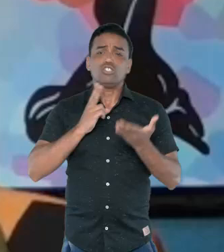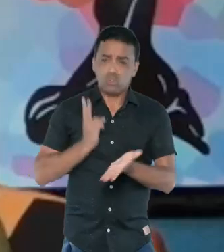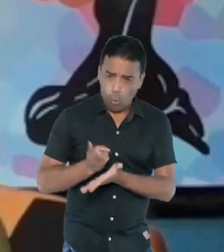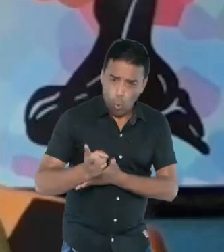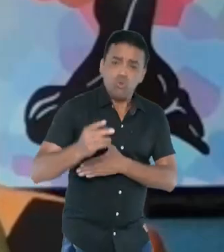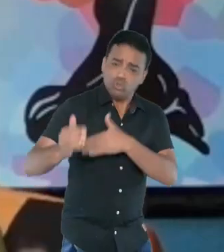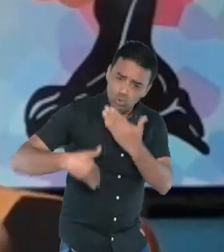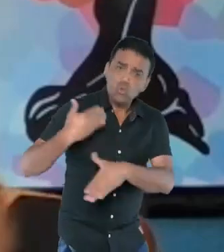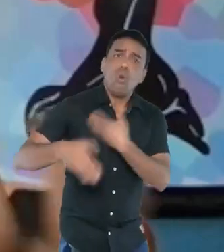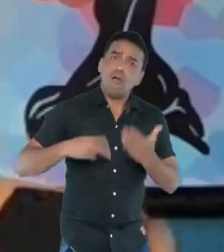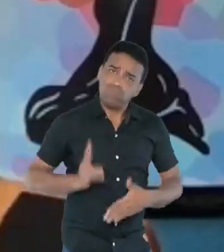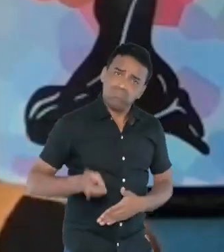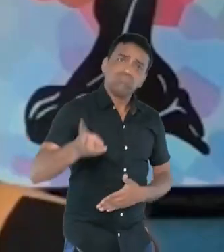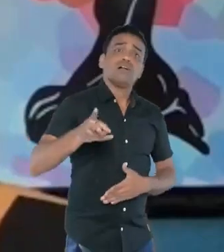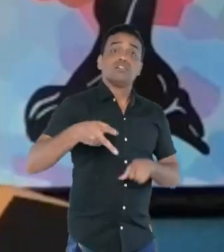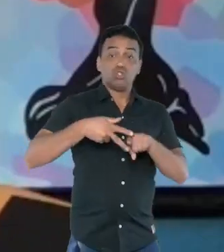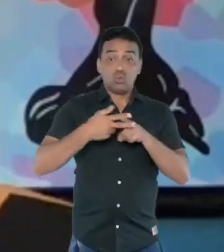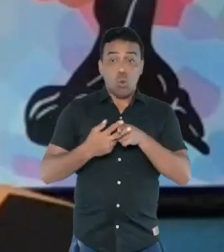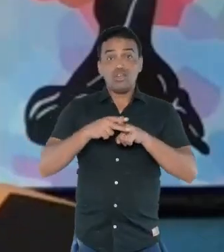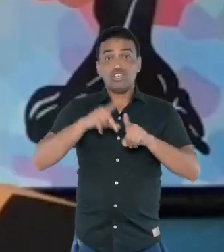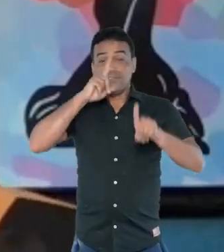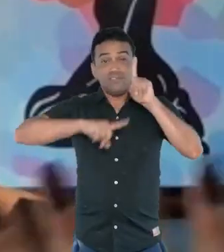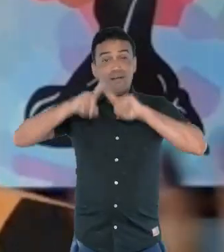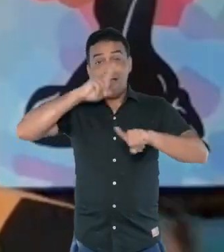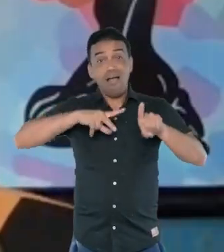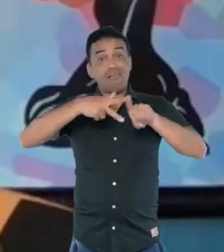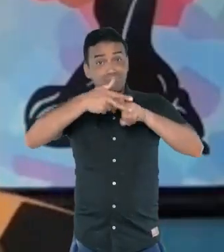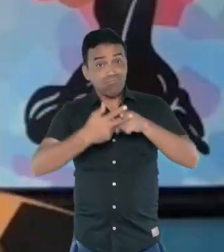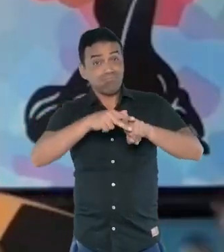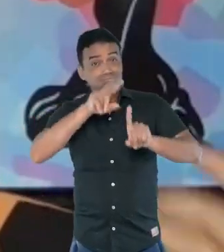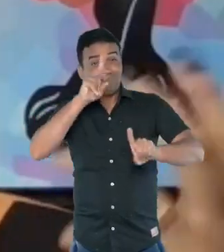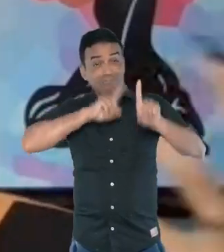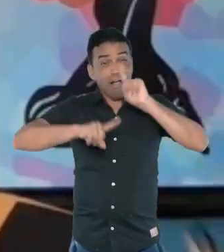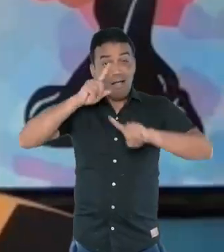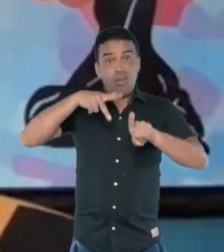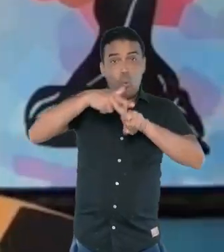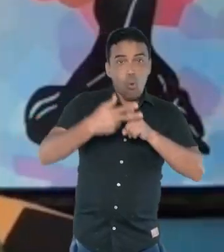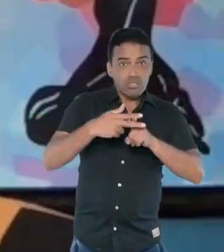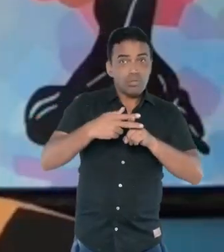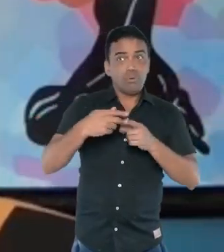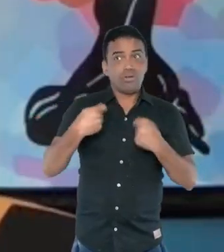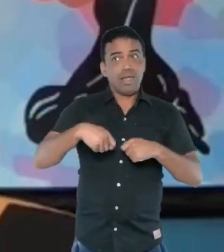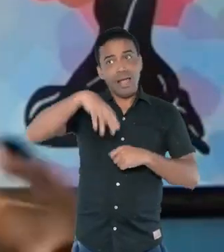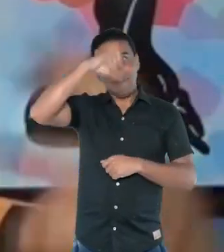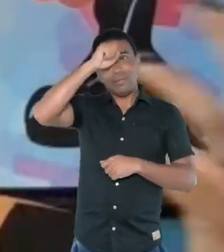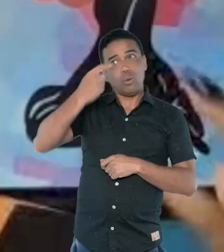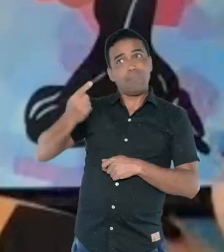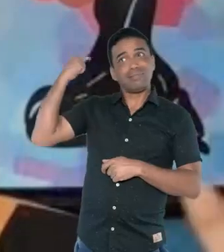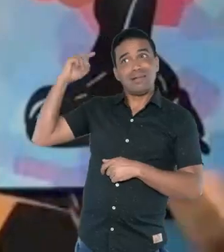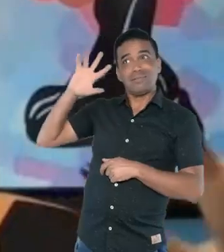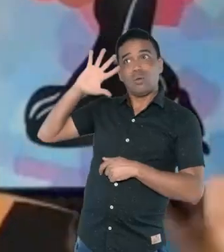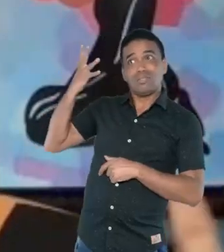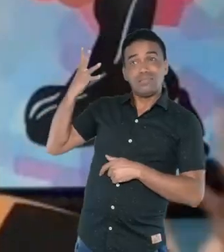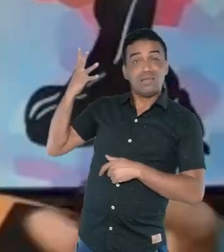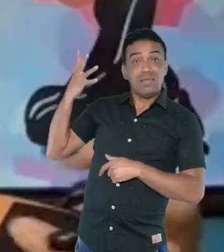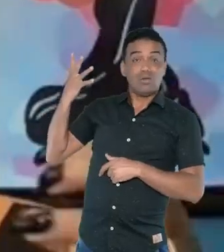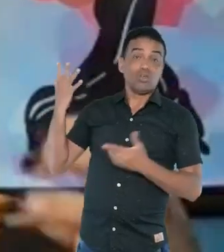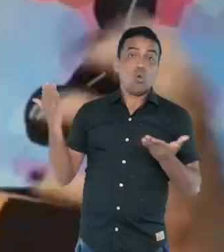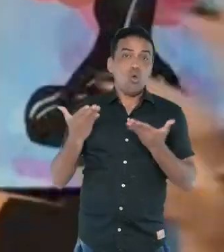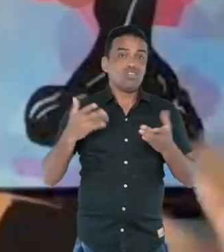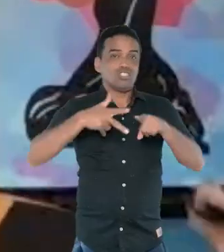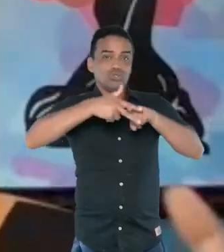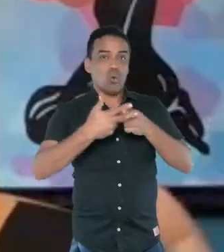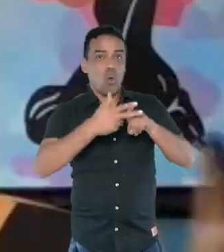legado, de corrigir os erros, né, que a gente aprendeu com o passado. Então, o passado numa